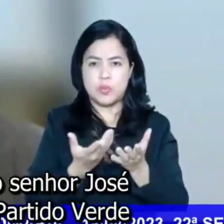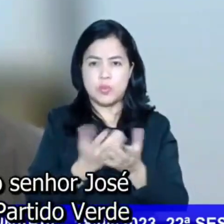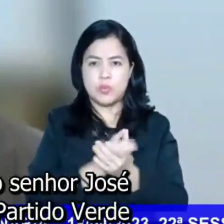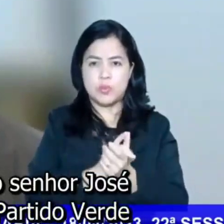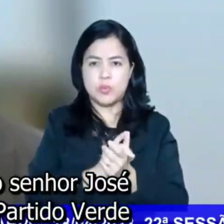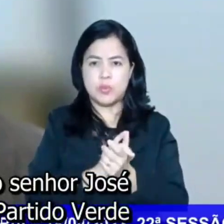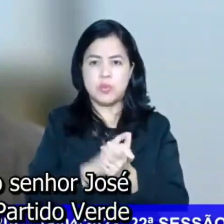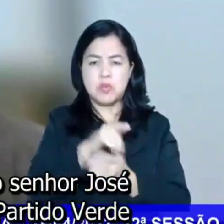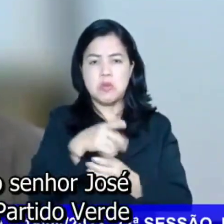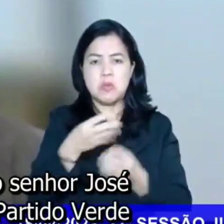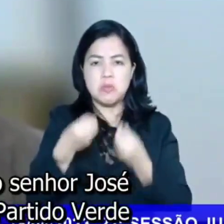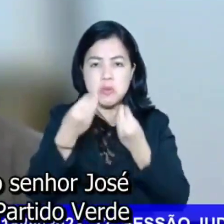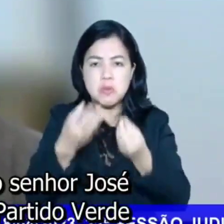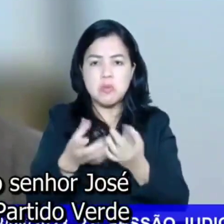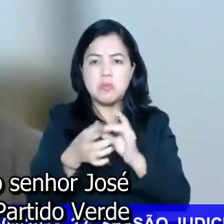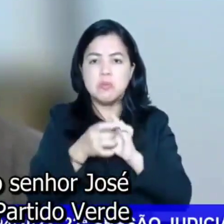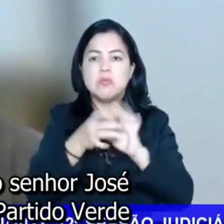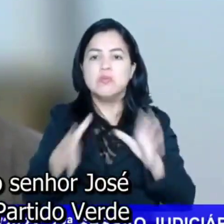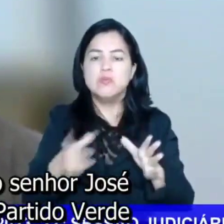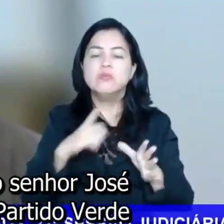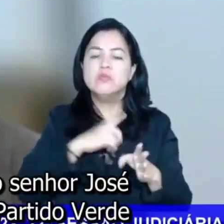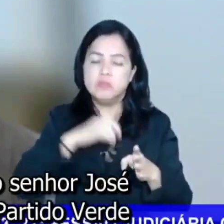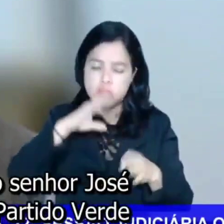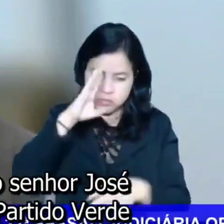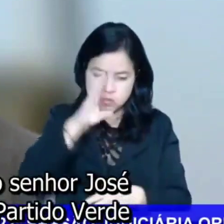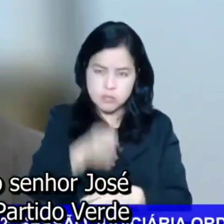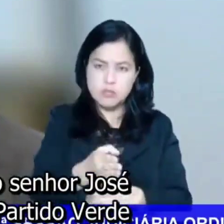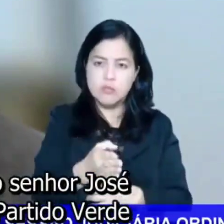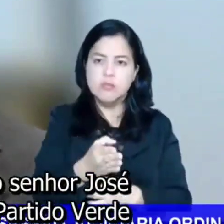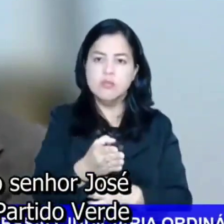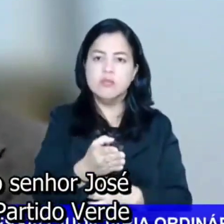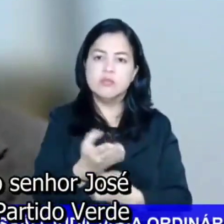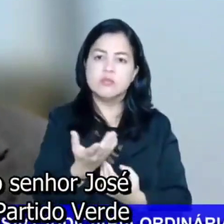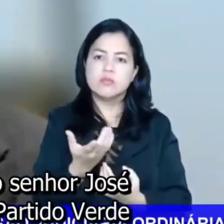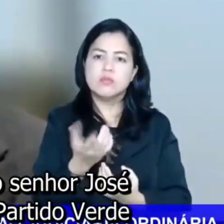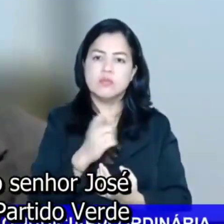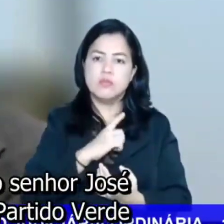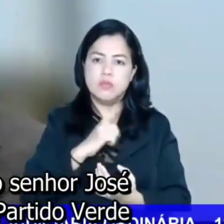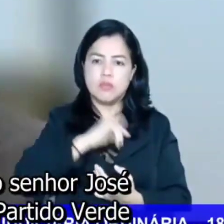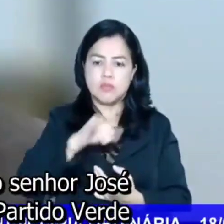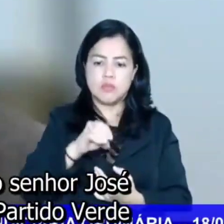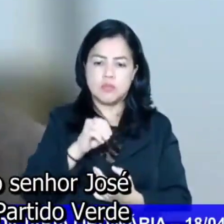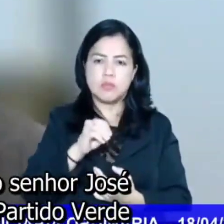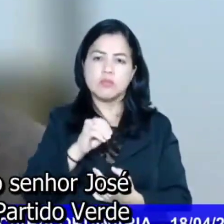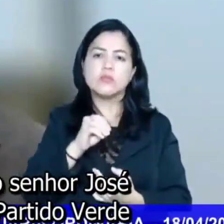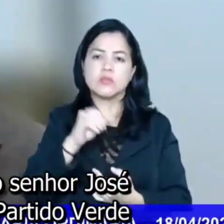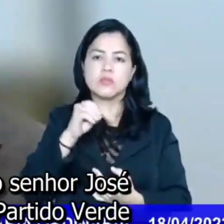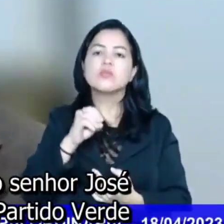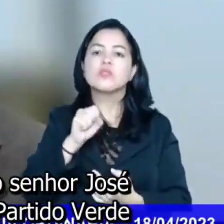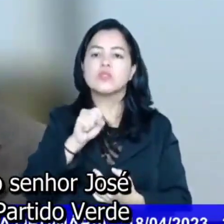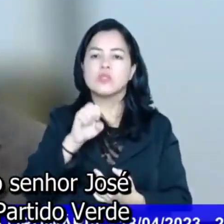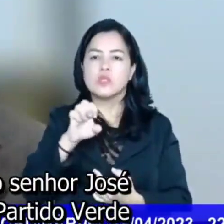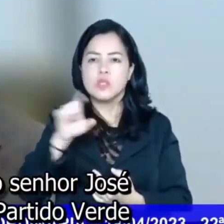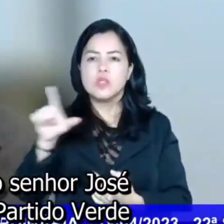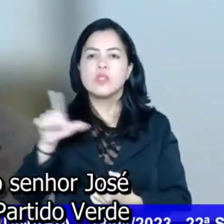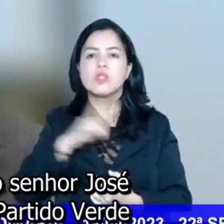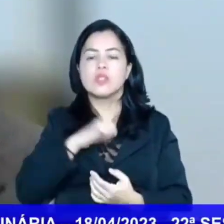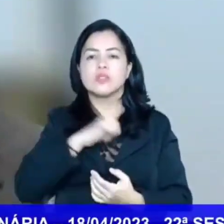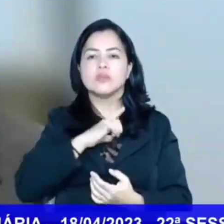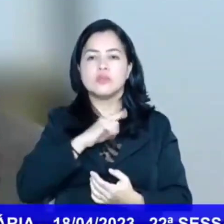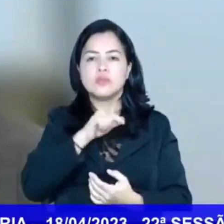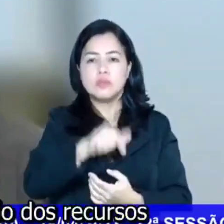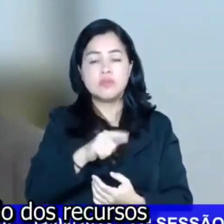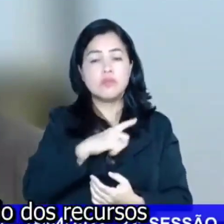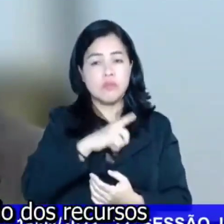de deliberação ou de direcionamento por parte do senhor José Luiz Pena, na condição de presidente nacional do Partido